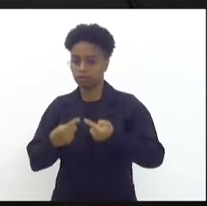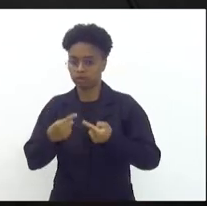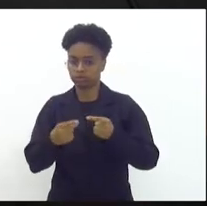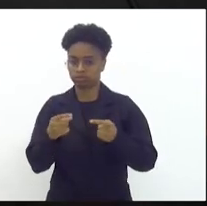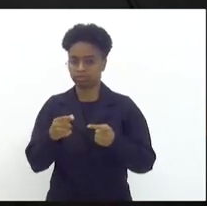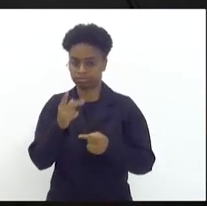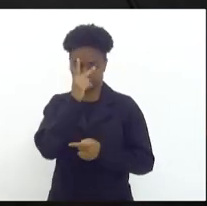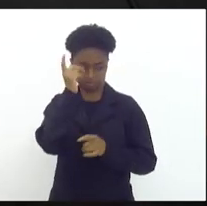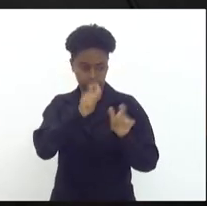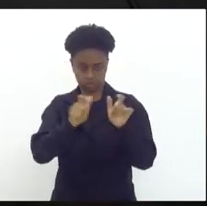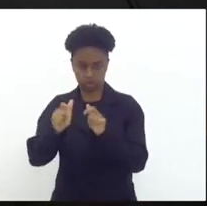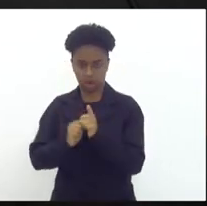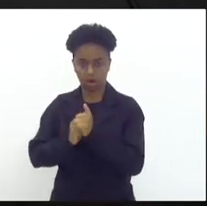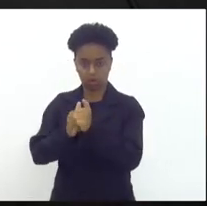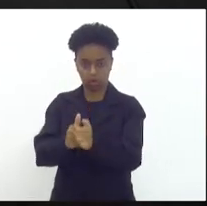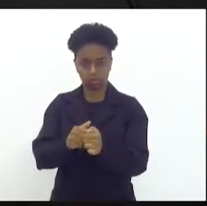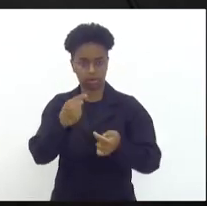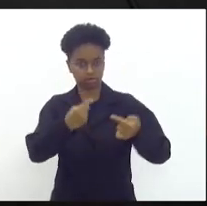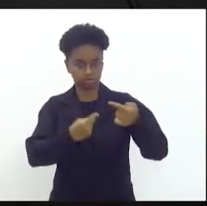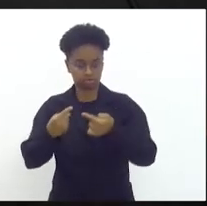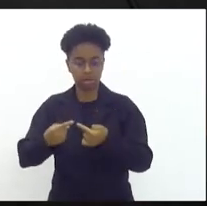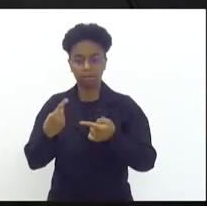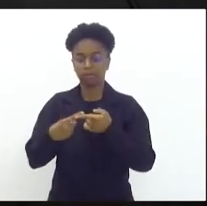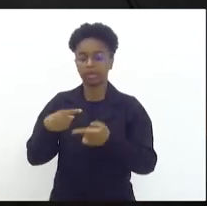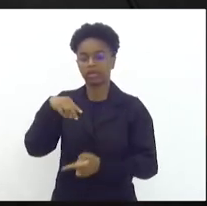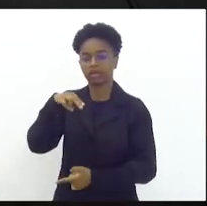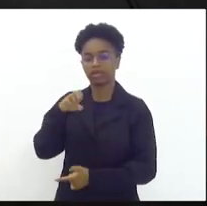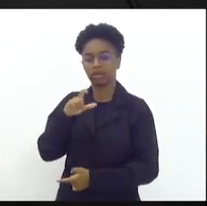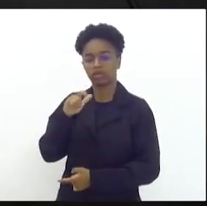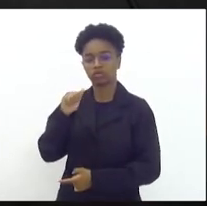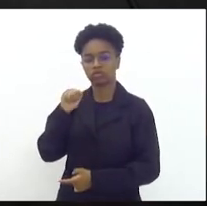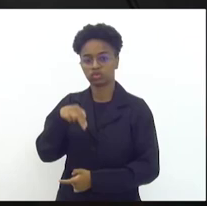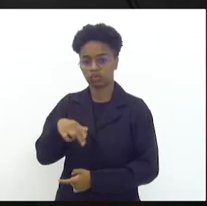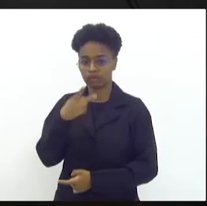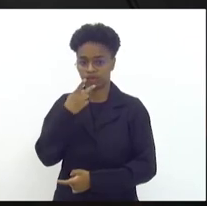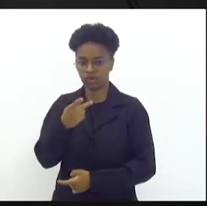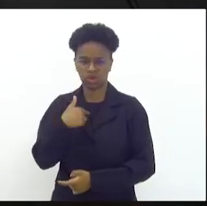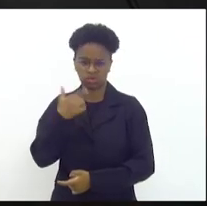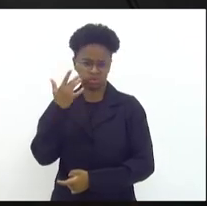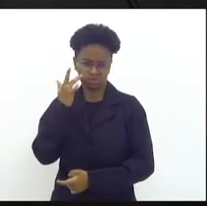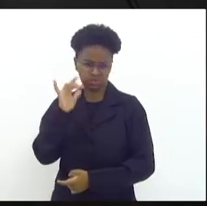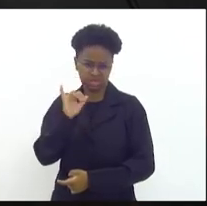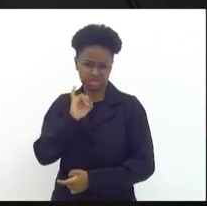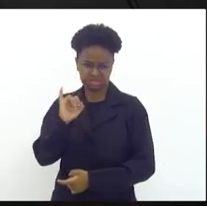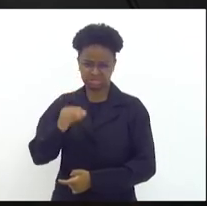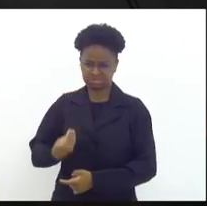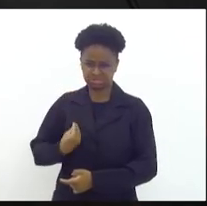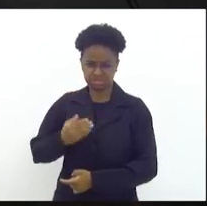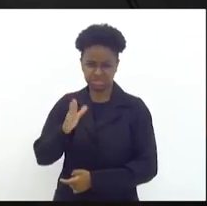tema o Nelson falou aqui não sei se o Luiz Paulo já tava aqui em 2003 tava não 2003